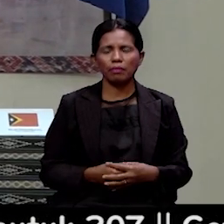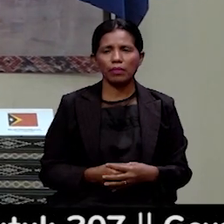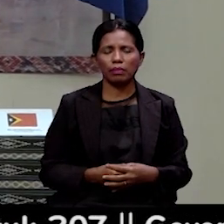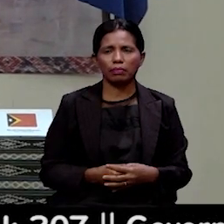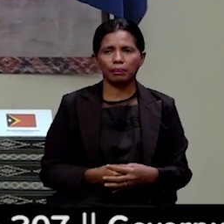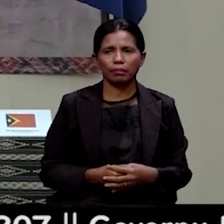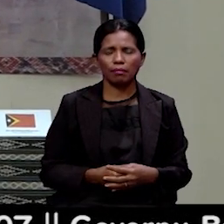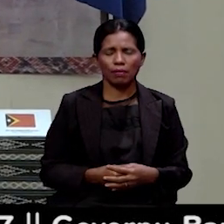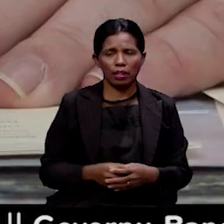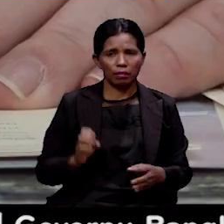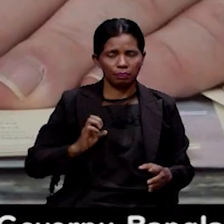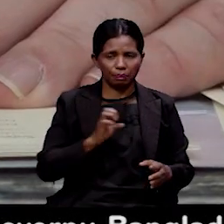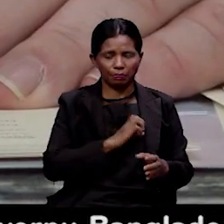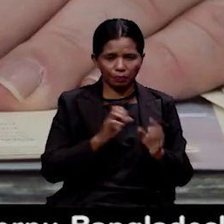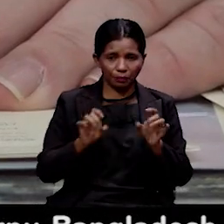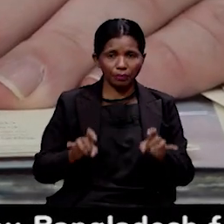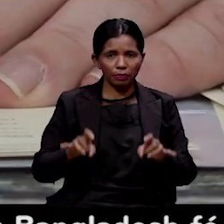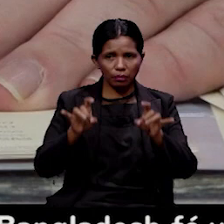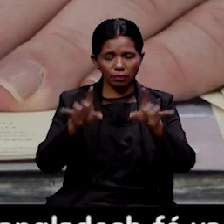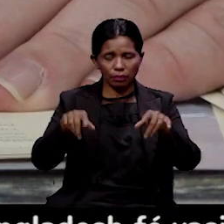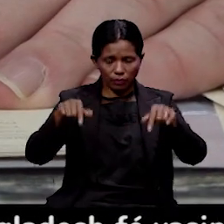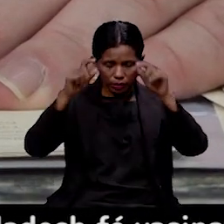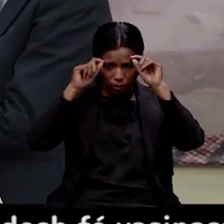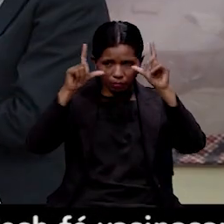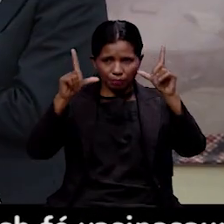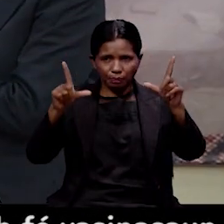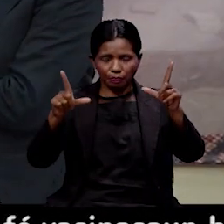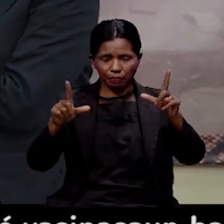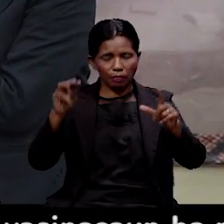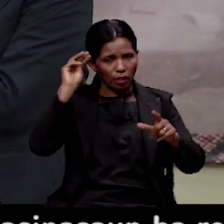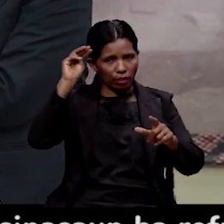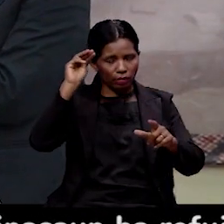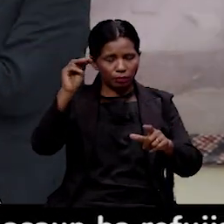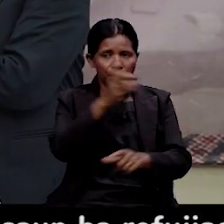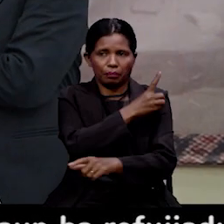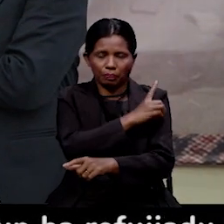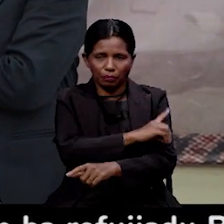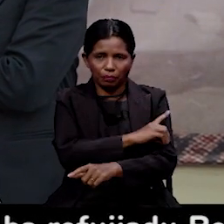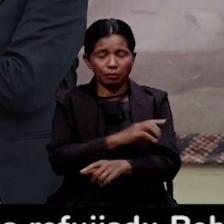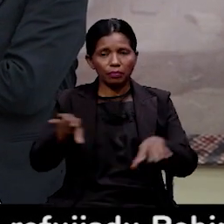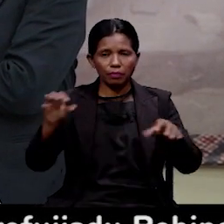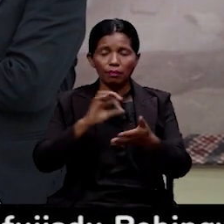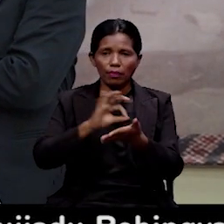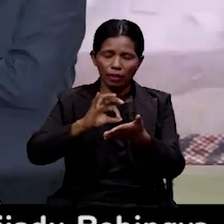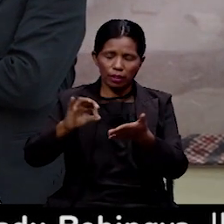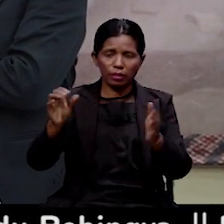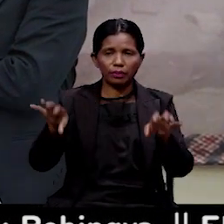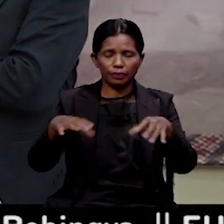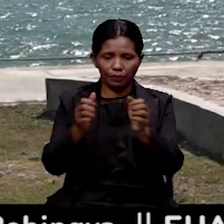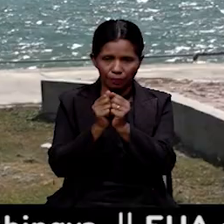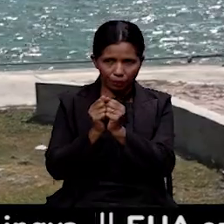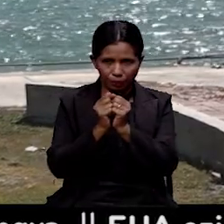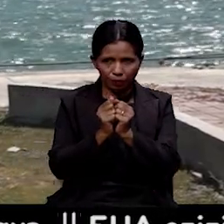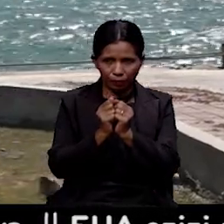Embaixador Austrália e Timor-Leste Peter Roberts, o ministro de Defesa Filomeno Paixão, e sexta-feira, assina acordo de cooperação para a criação